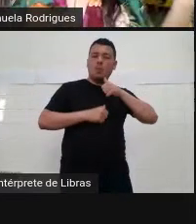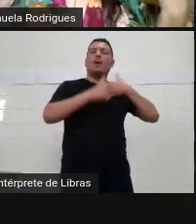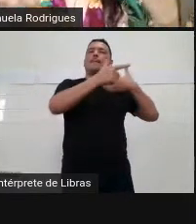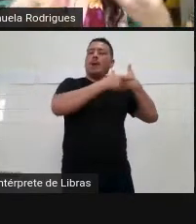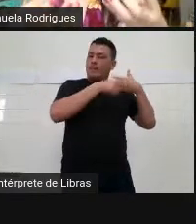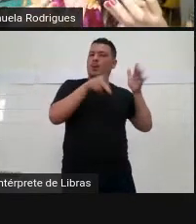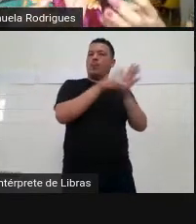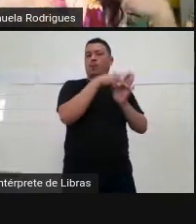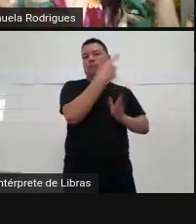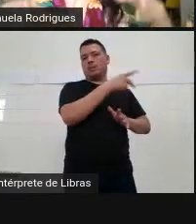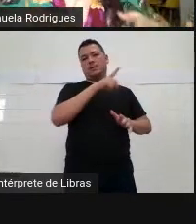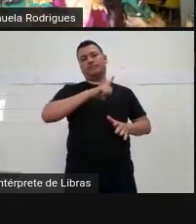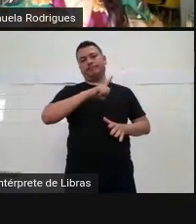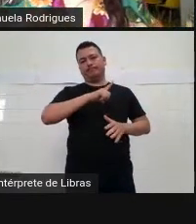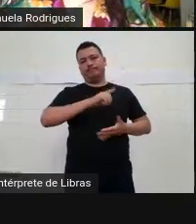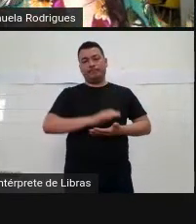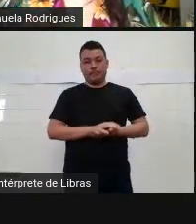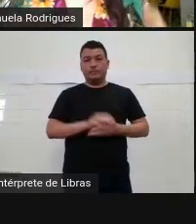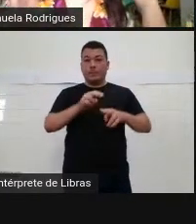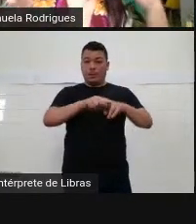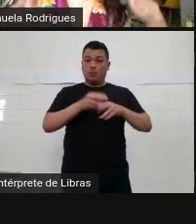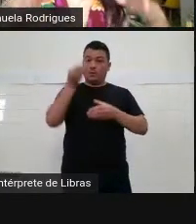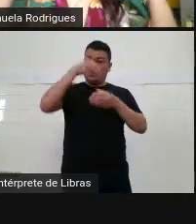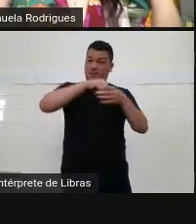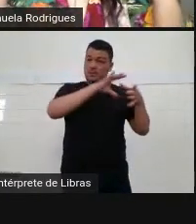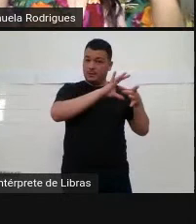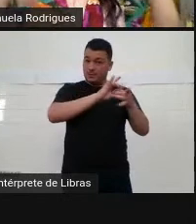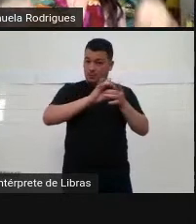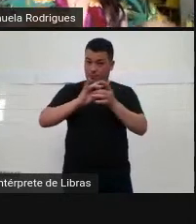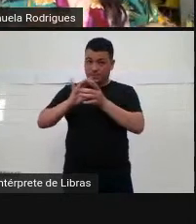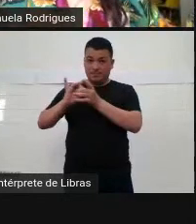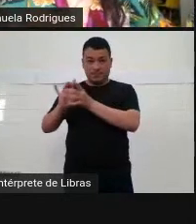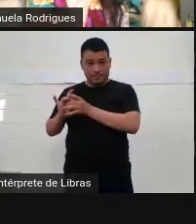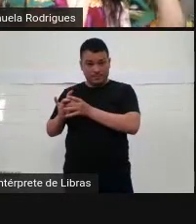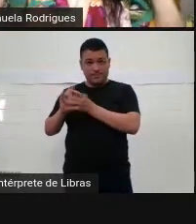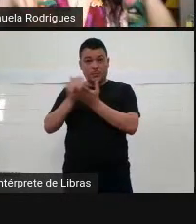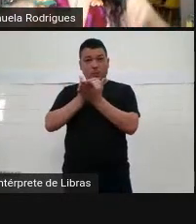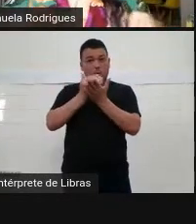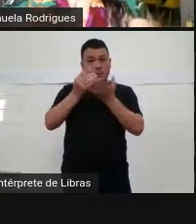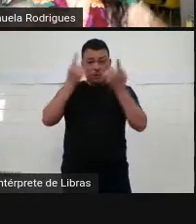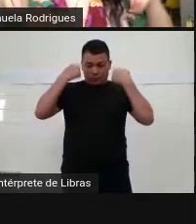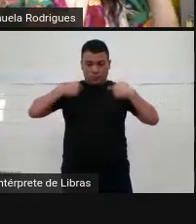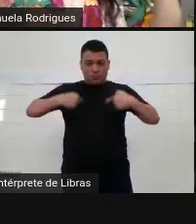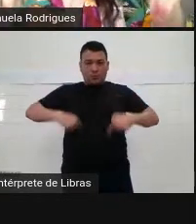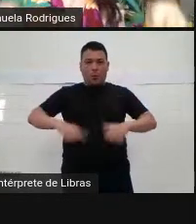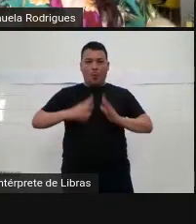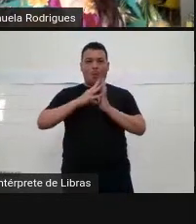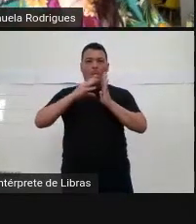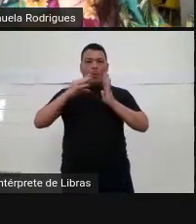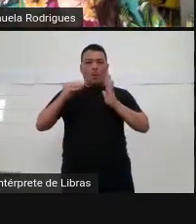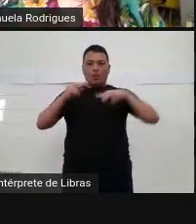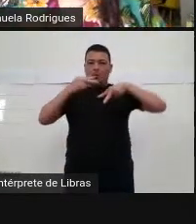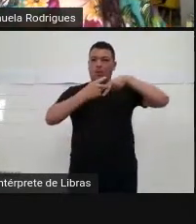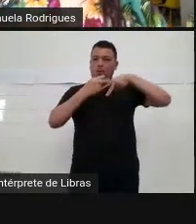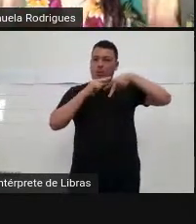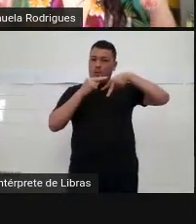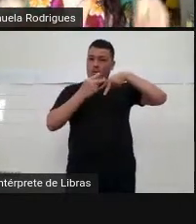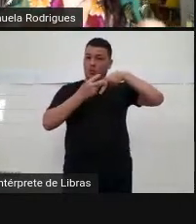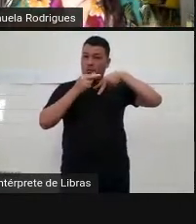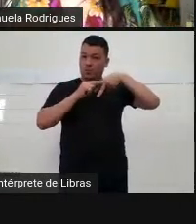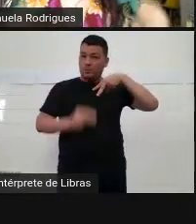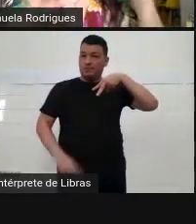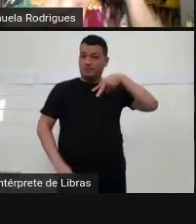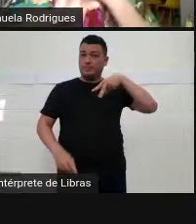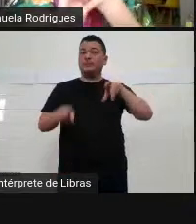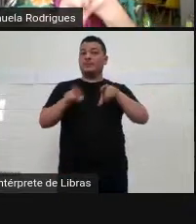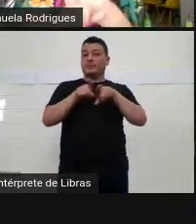é nesse contexto que vai surgir justamente esse corpo modelo de dois sexos, que vai